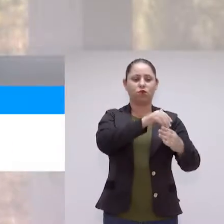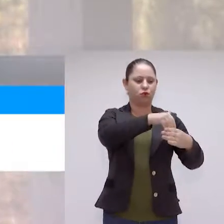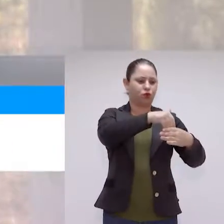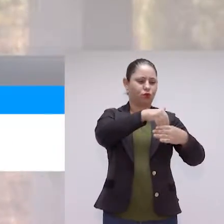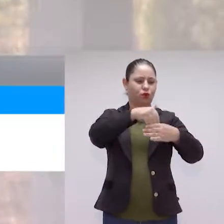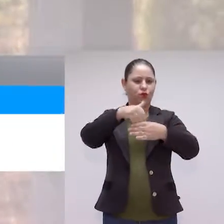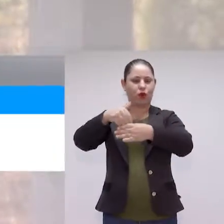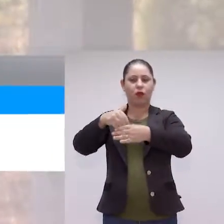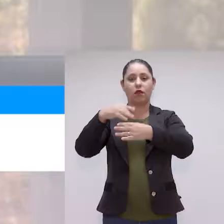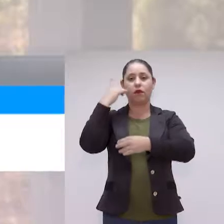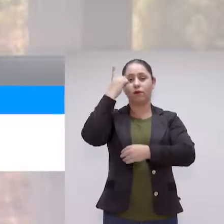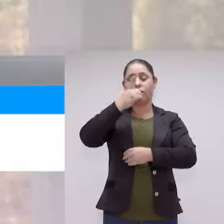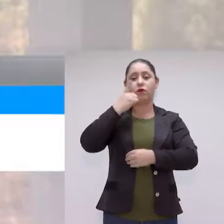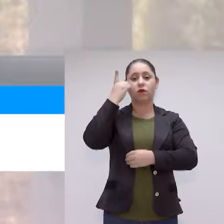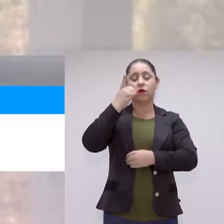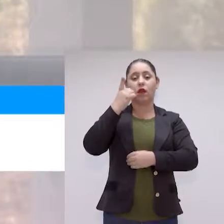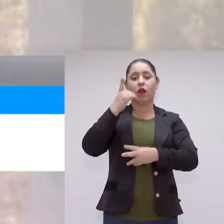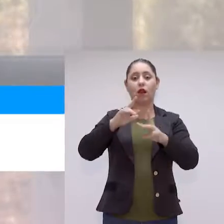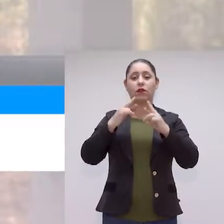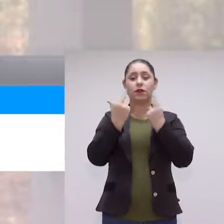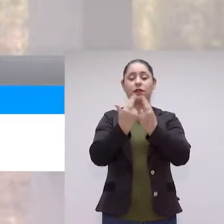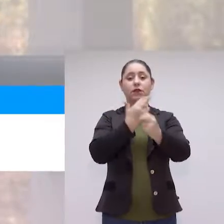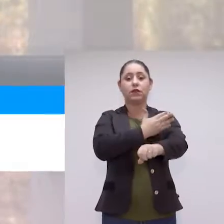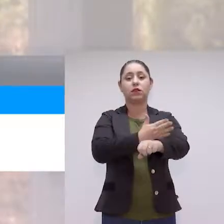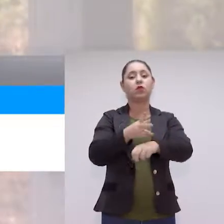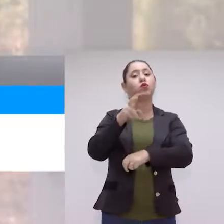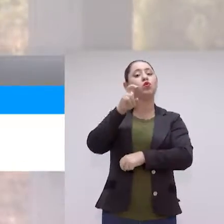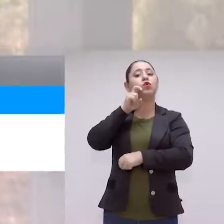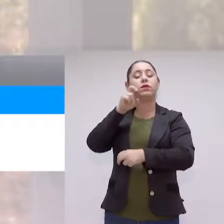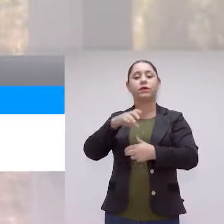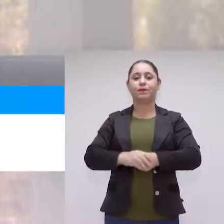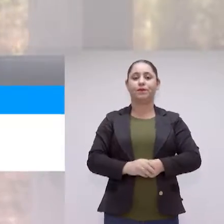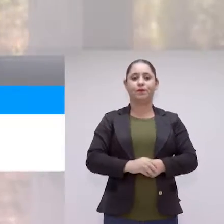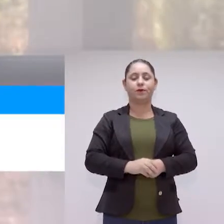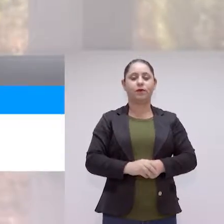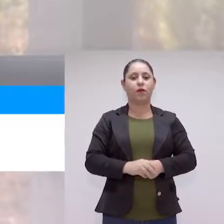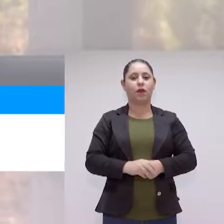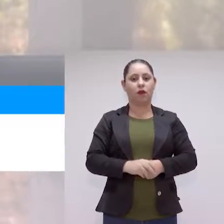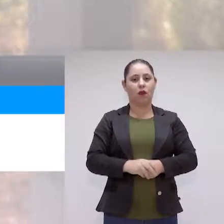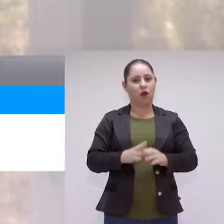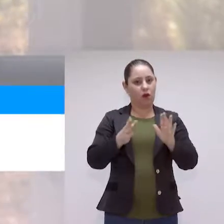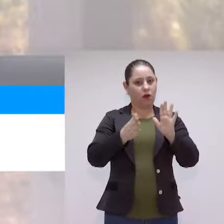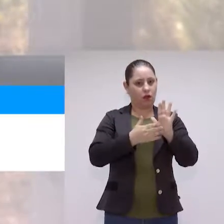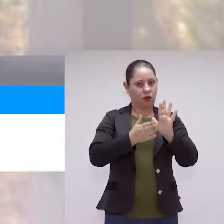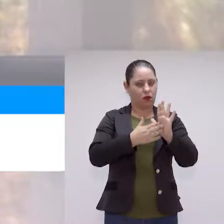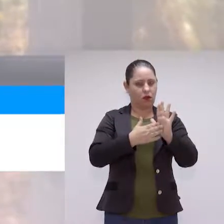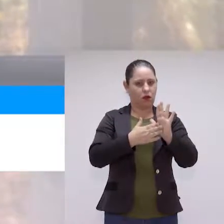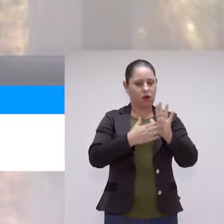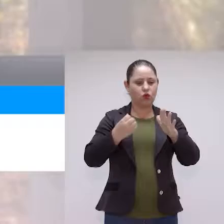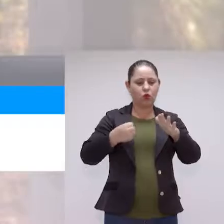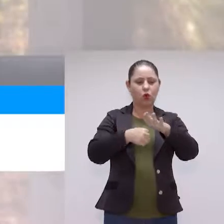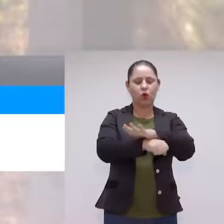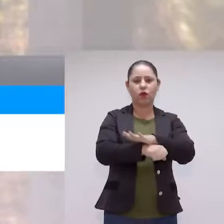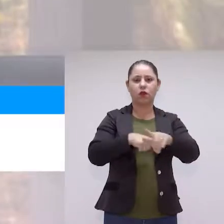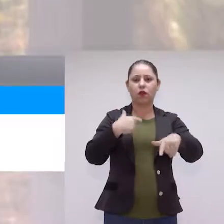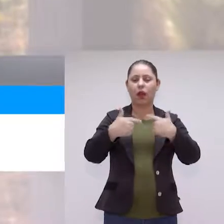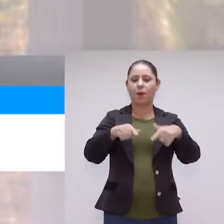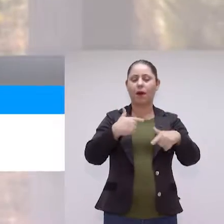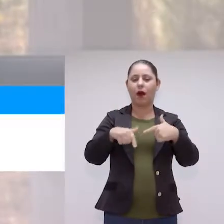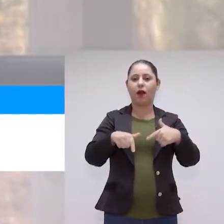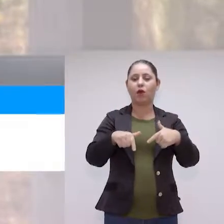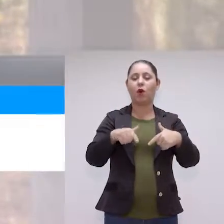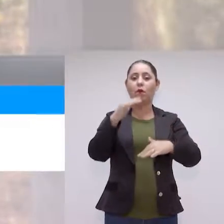por unanimidade pelos parlamentares durante a sessão plenária desta quinta-feira. Segundo o autor, incluir as